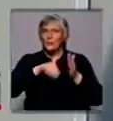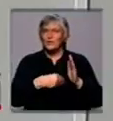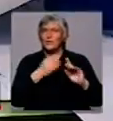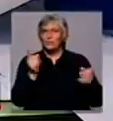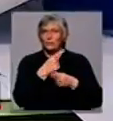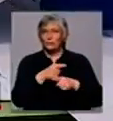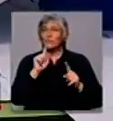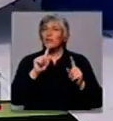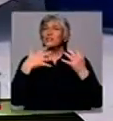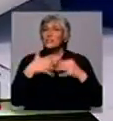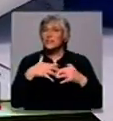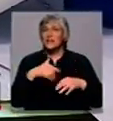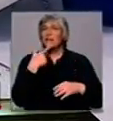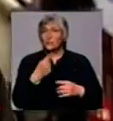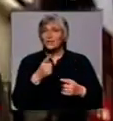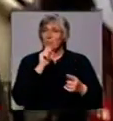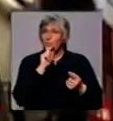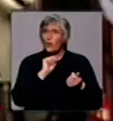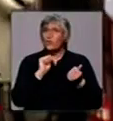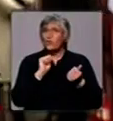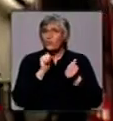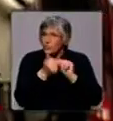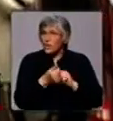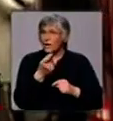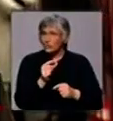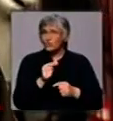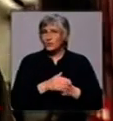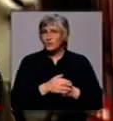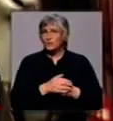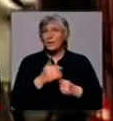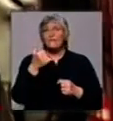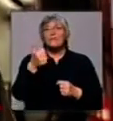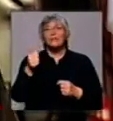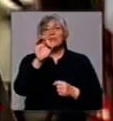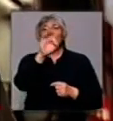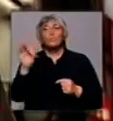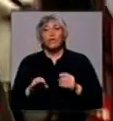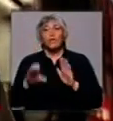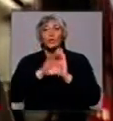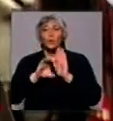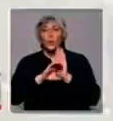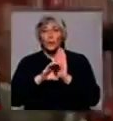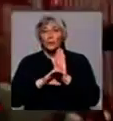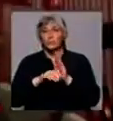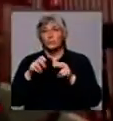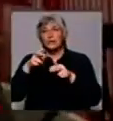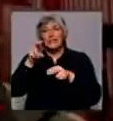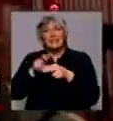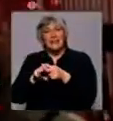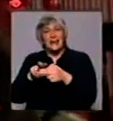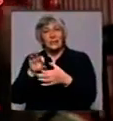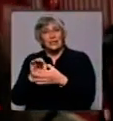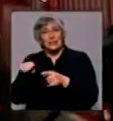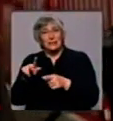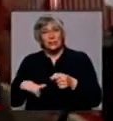que há formas de contornar esta questão. Quando forem ocupar os 25% do currículo com esta componente local, isso significa que em muitos